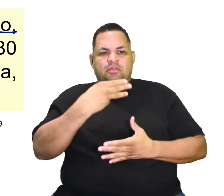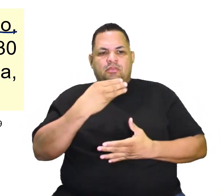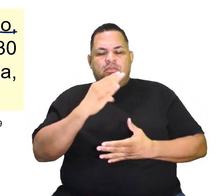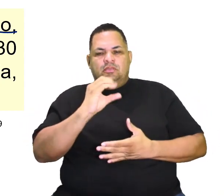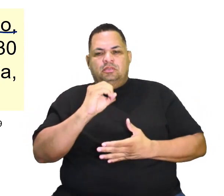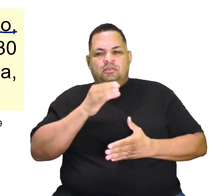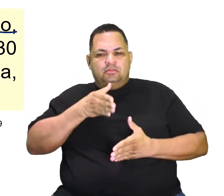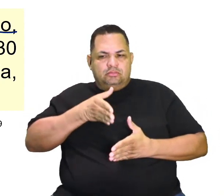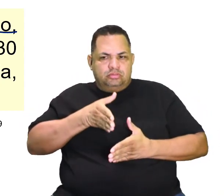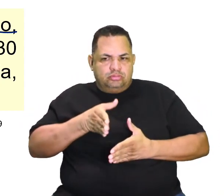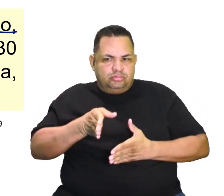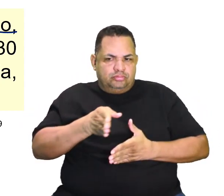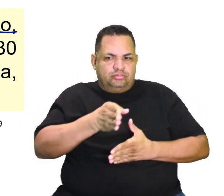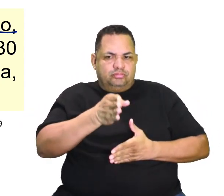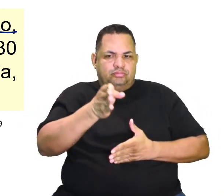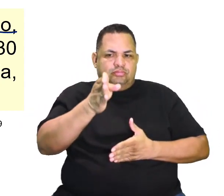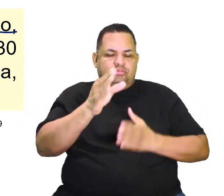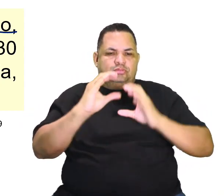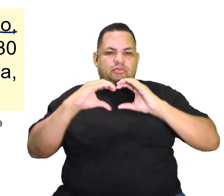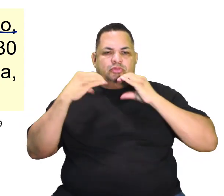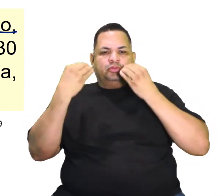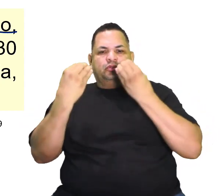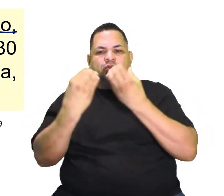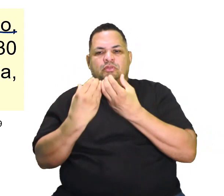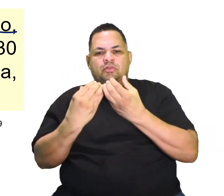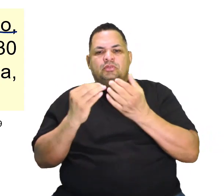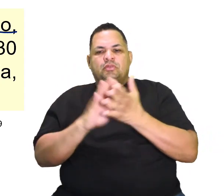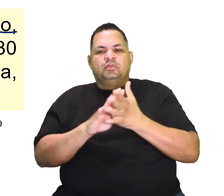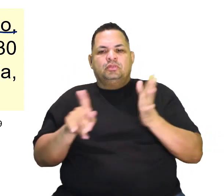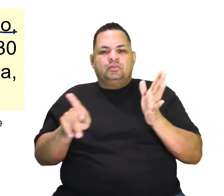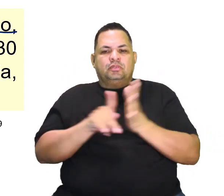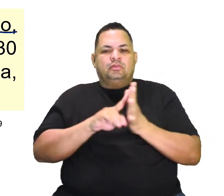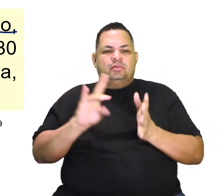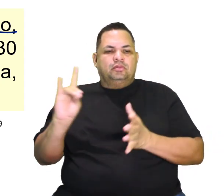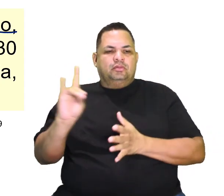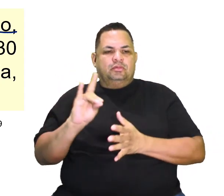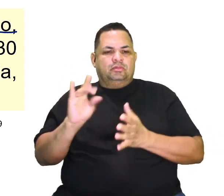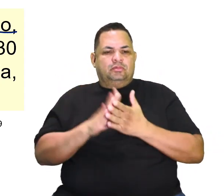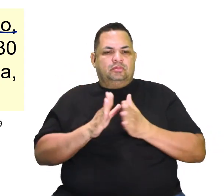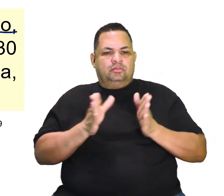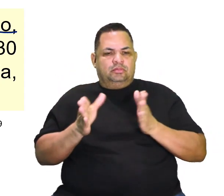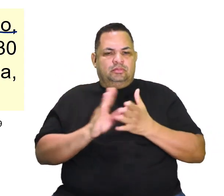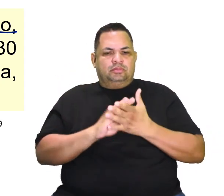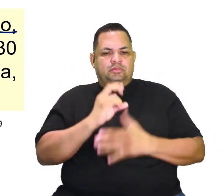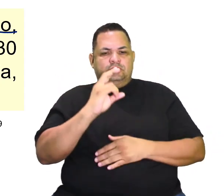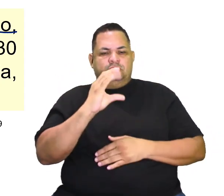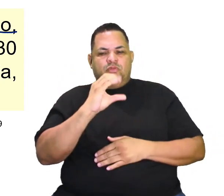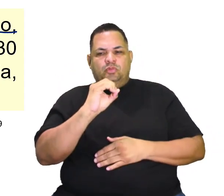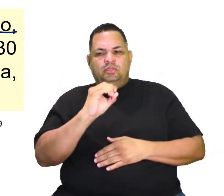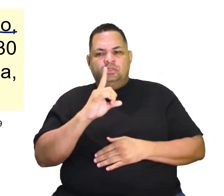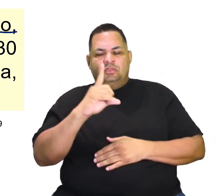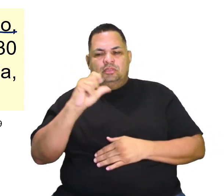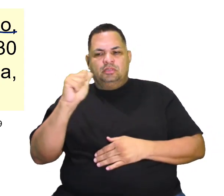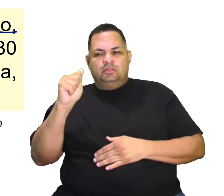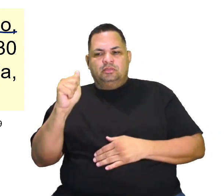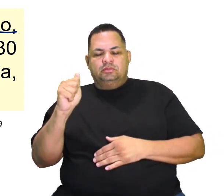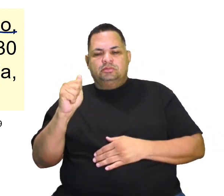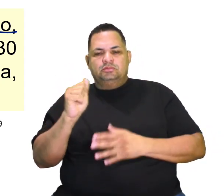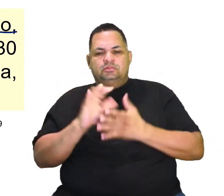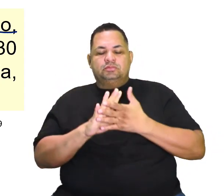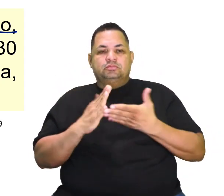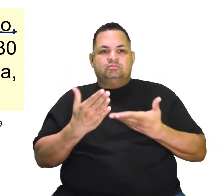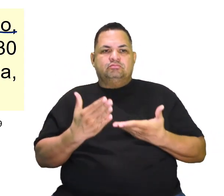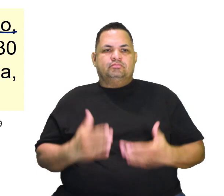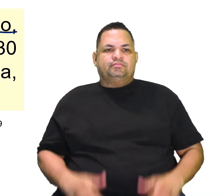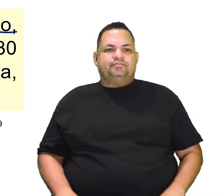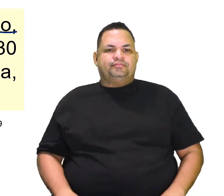30 comunidades ribeirinhas, inclusive na Bolívia, durante um período de 50 dias. Olha, quanto tempo dura essa